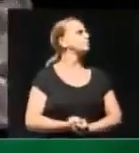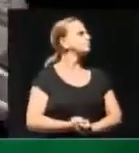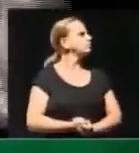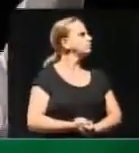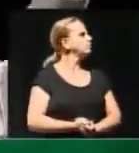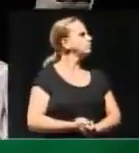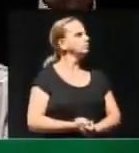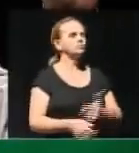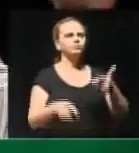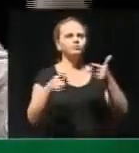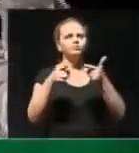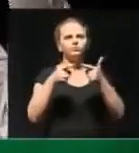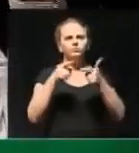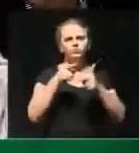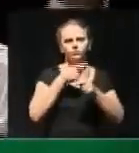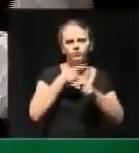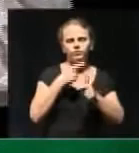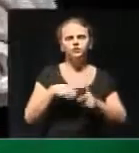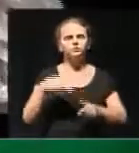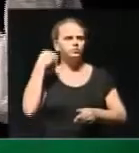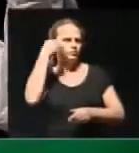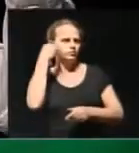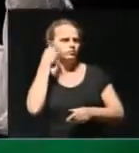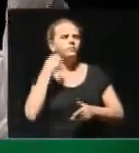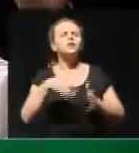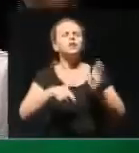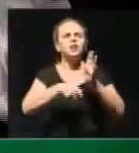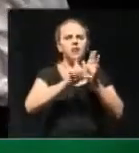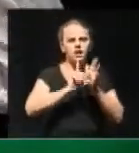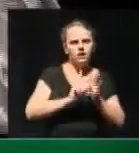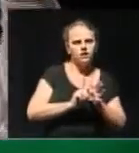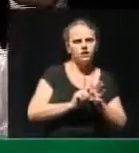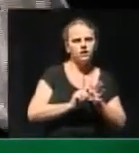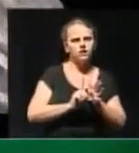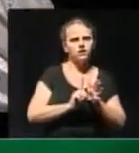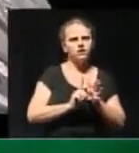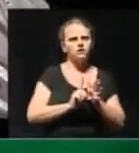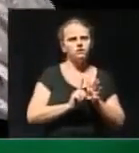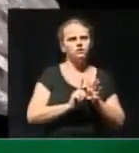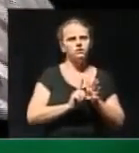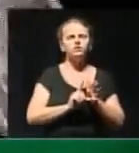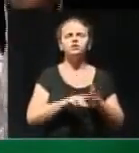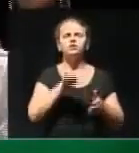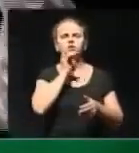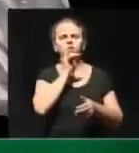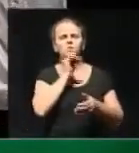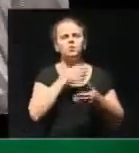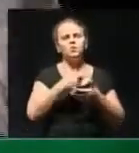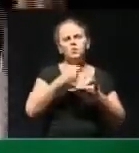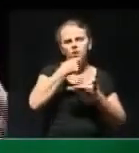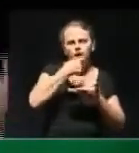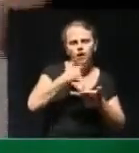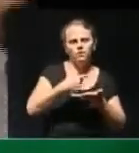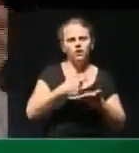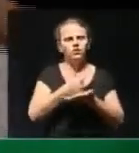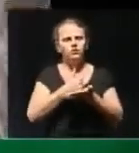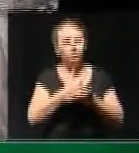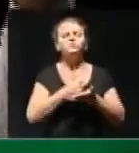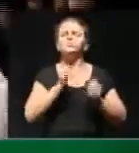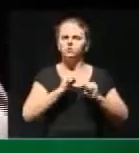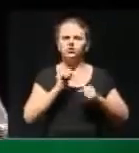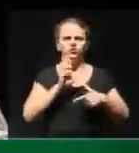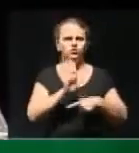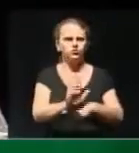essa é a primeira experiência mostrando que antirretroviral não só pode trazer sucesso para aquele indivíduo, isso é, pode